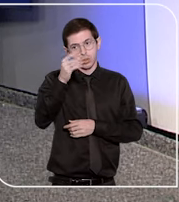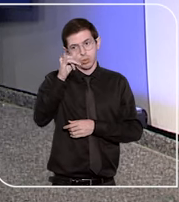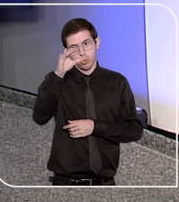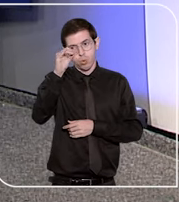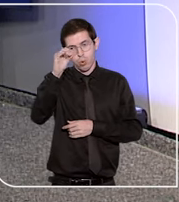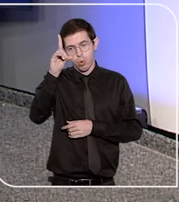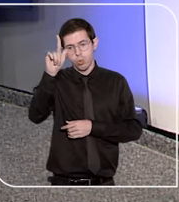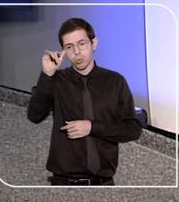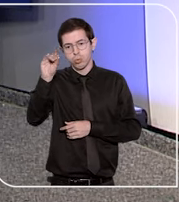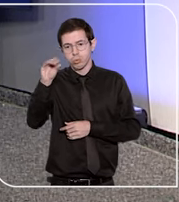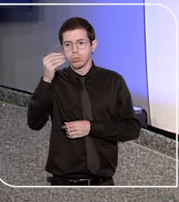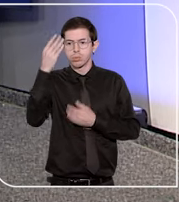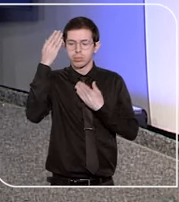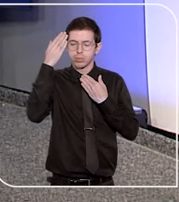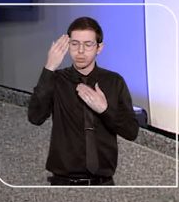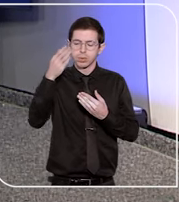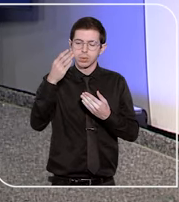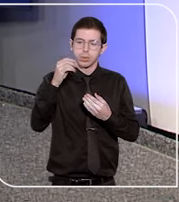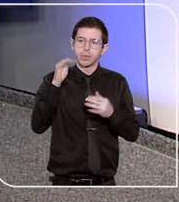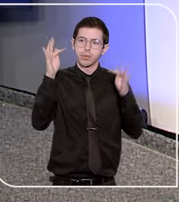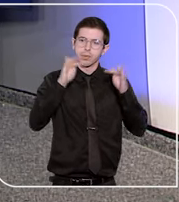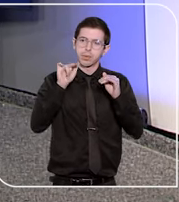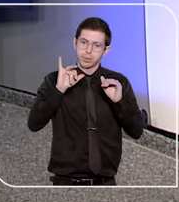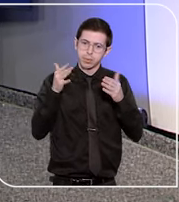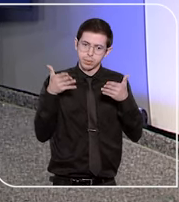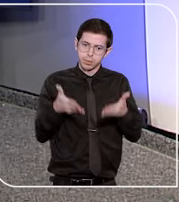pela sua participação aqui com a gente.